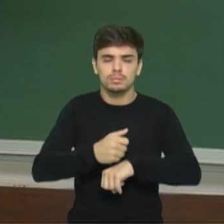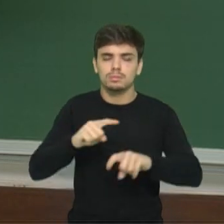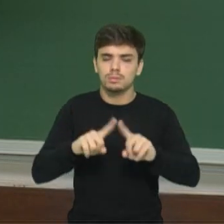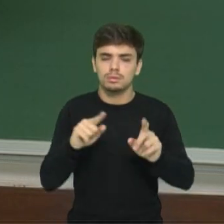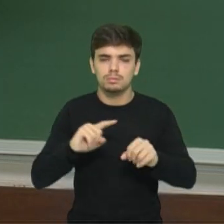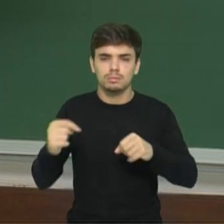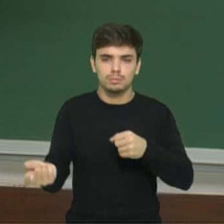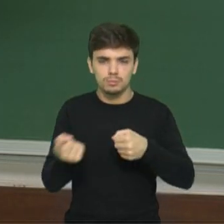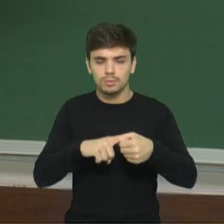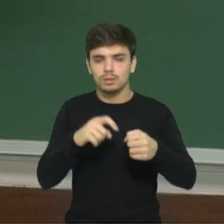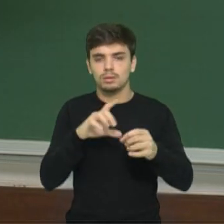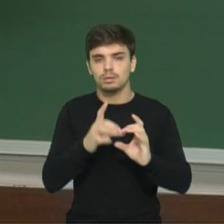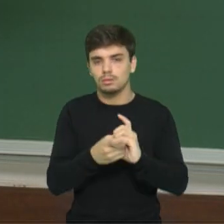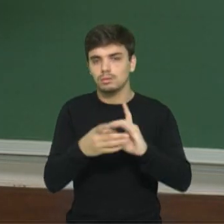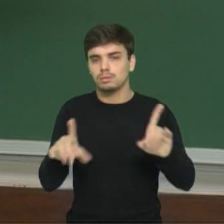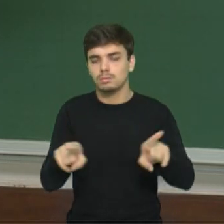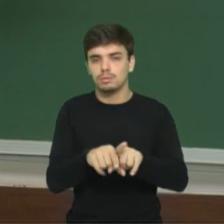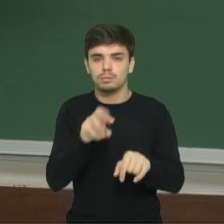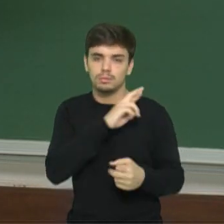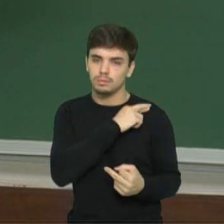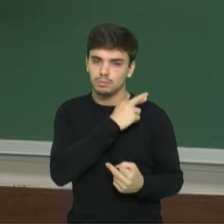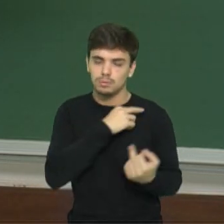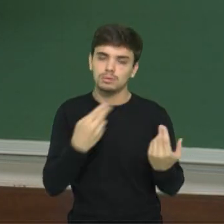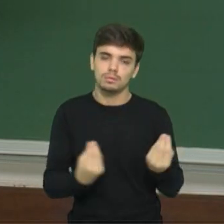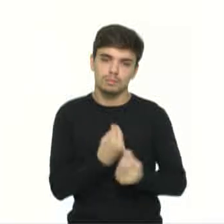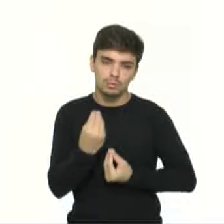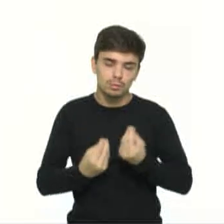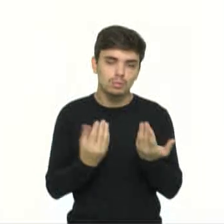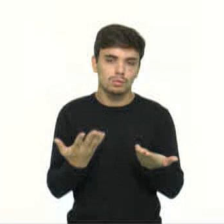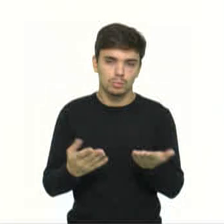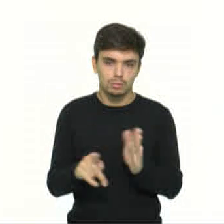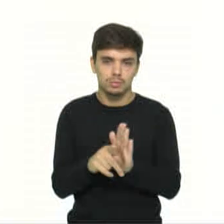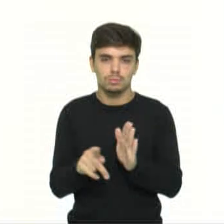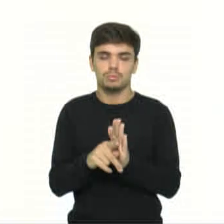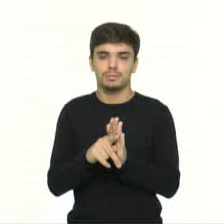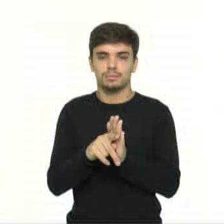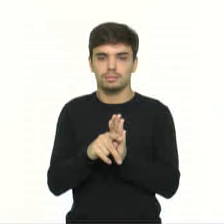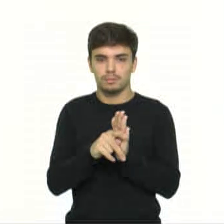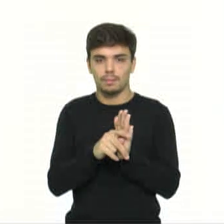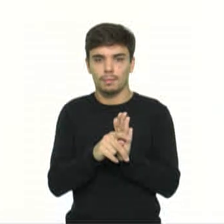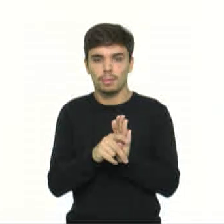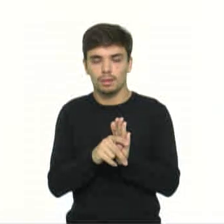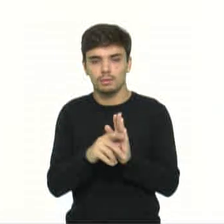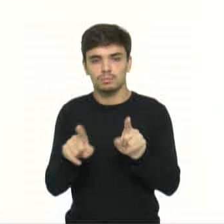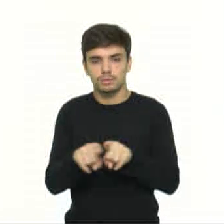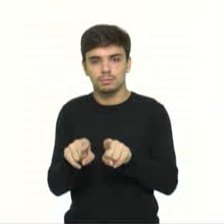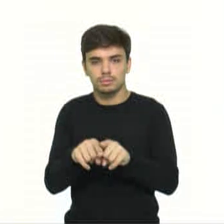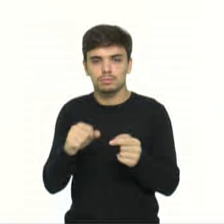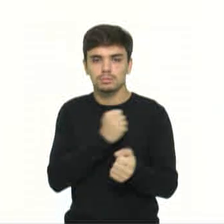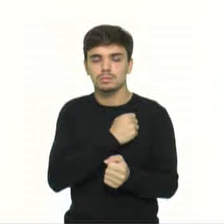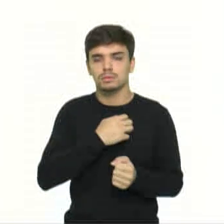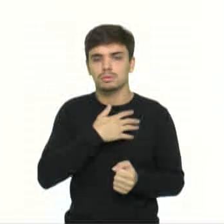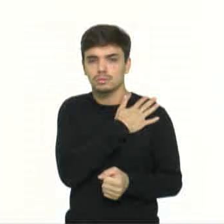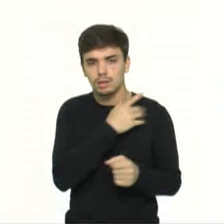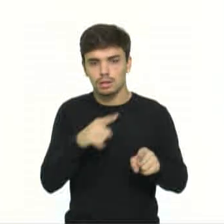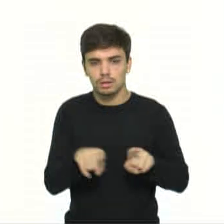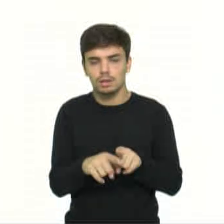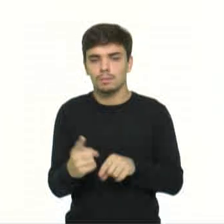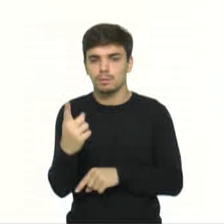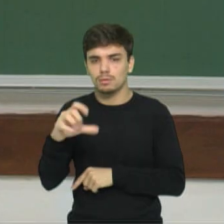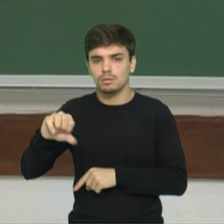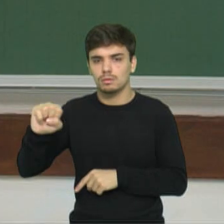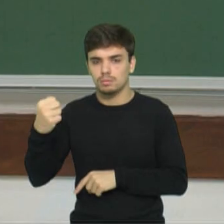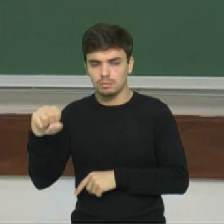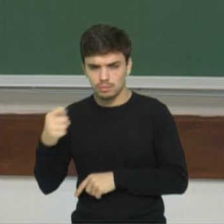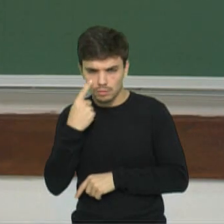da democracia, como responsável, mais alto responsável pelas Forças Armadas do país, até 1998. Então veja que mesmo com